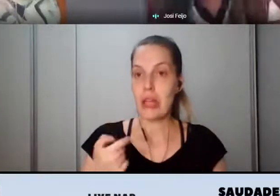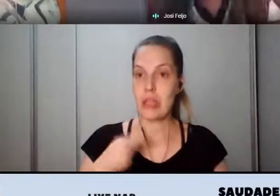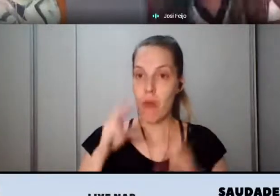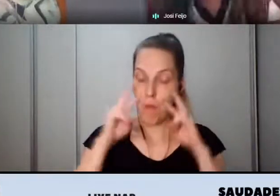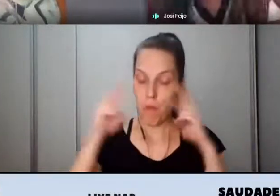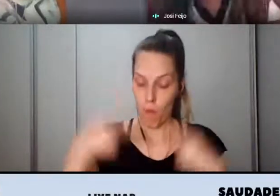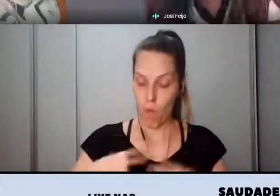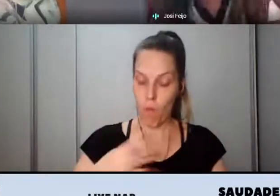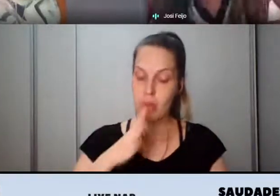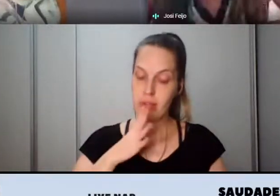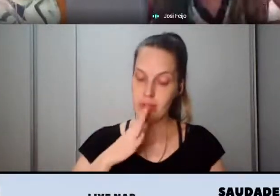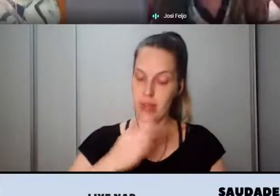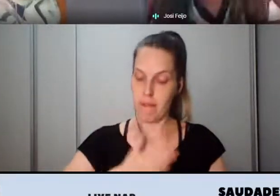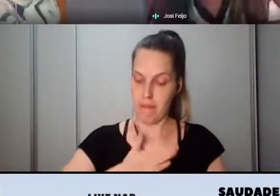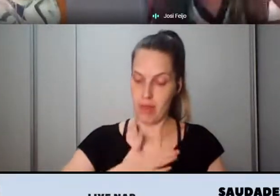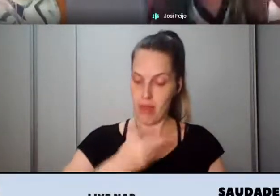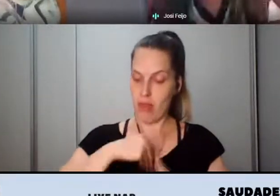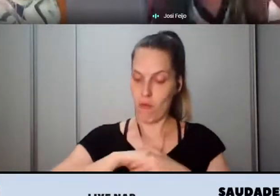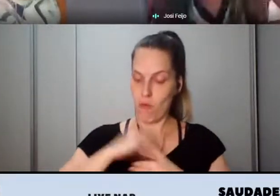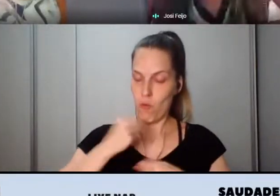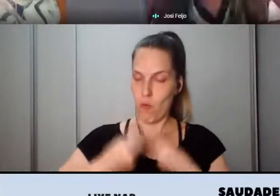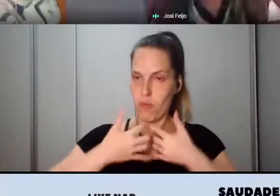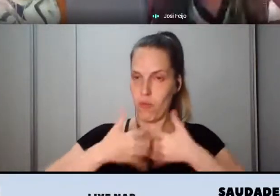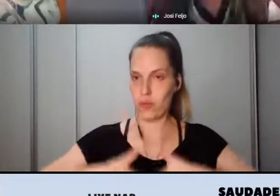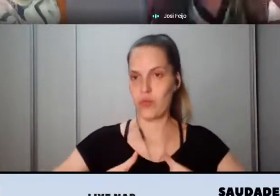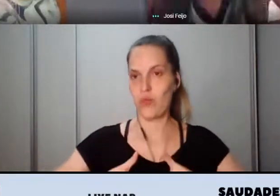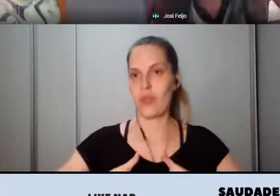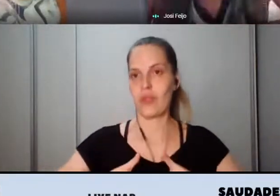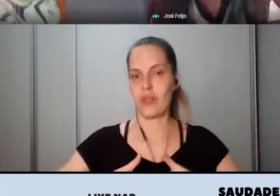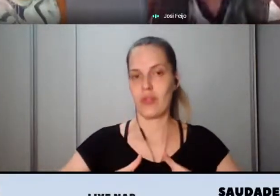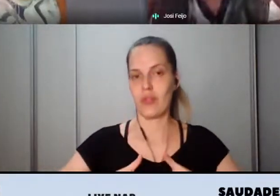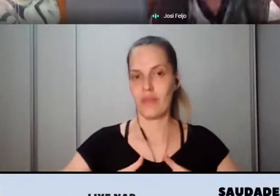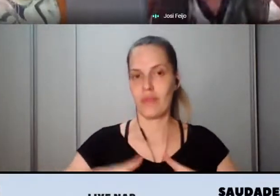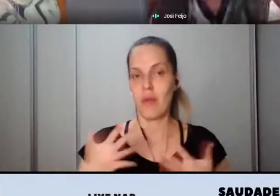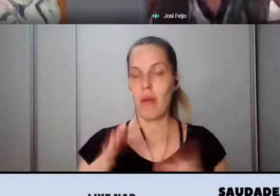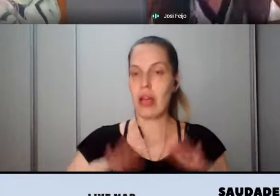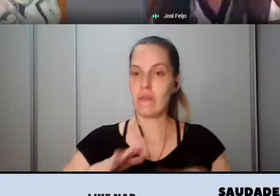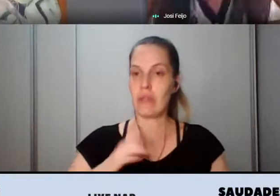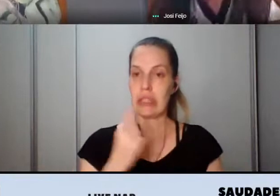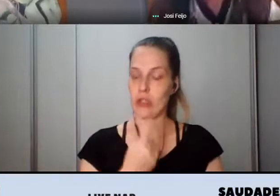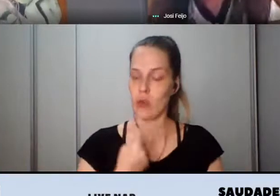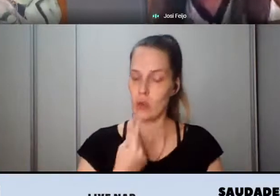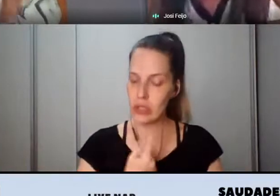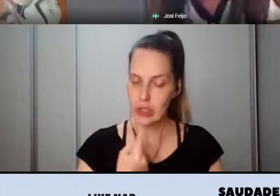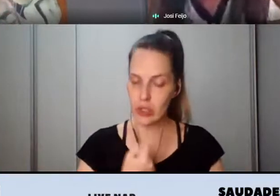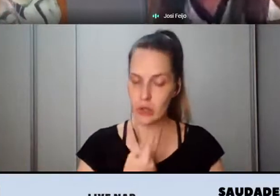pouco, né? Sozinho, para estar sentindo o que precisa ser sentido, né?